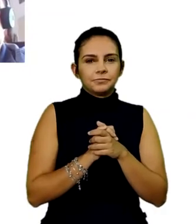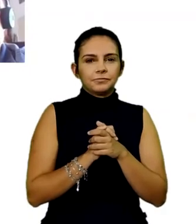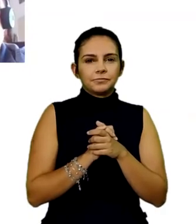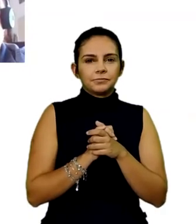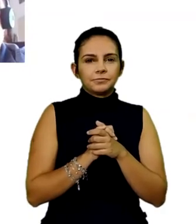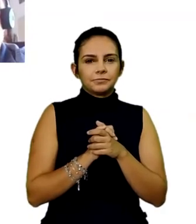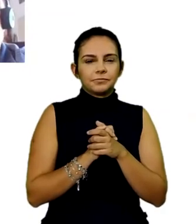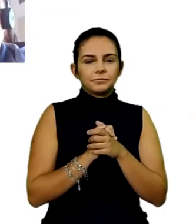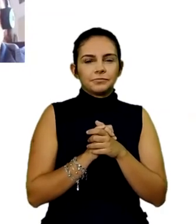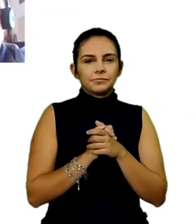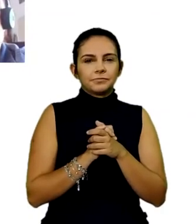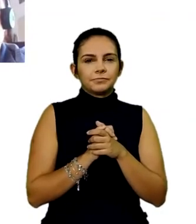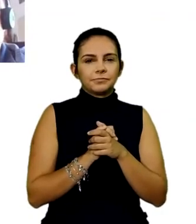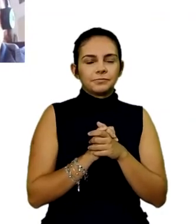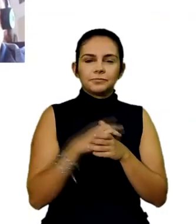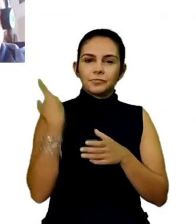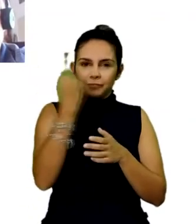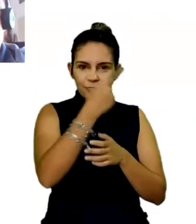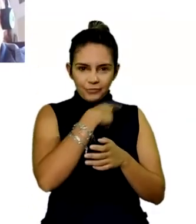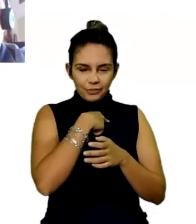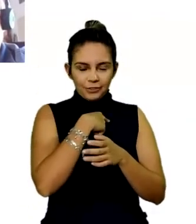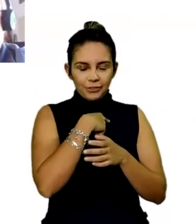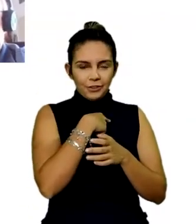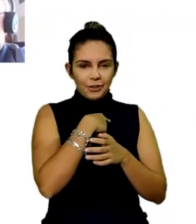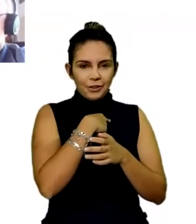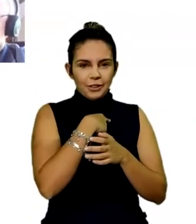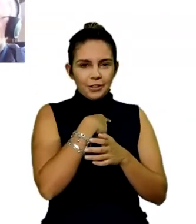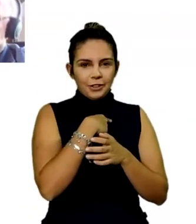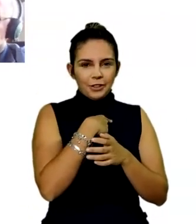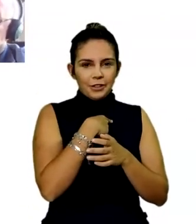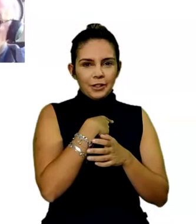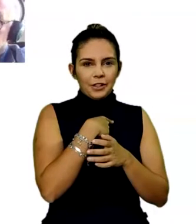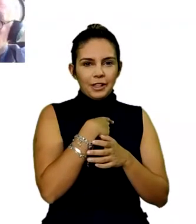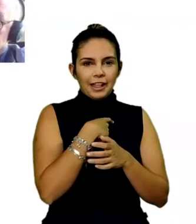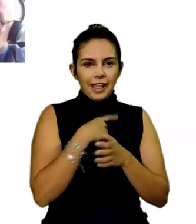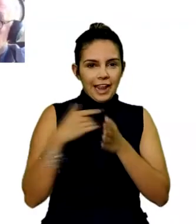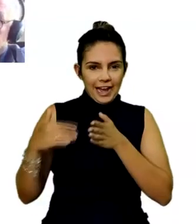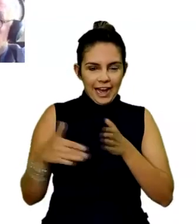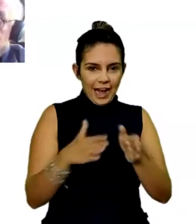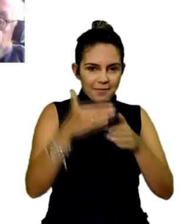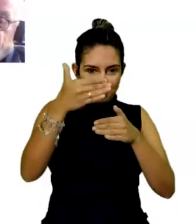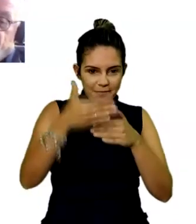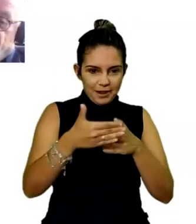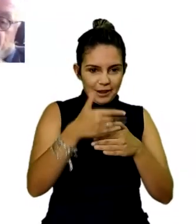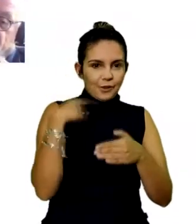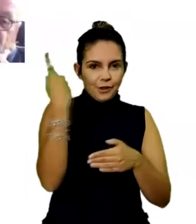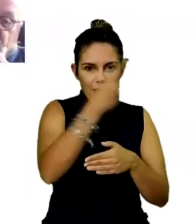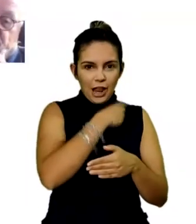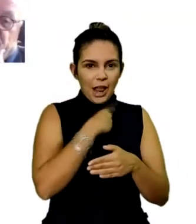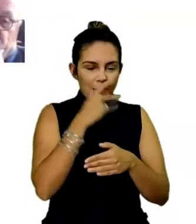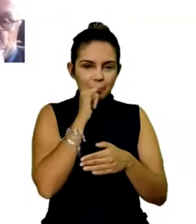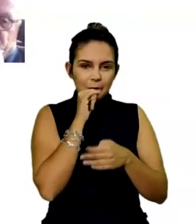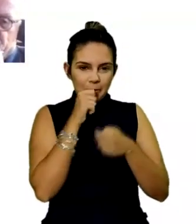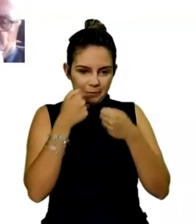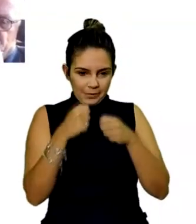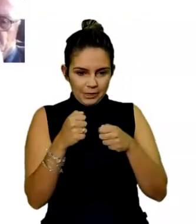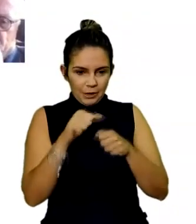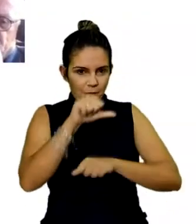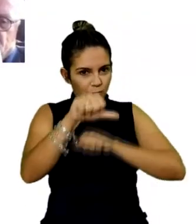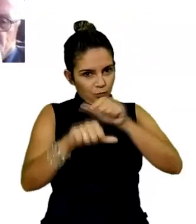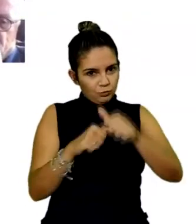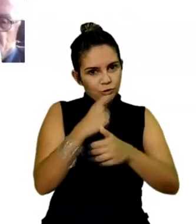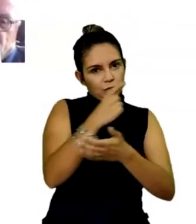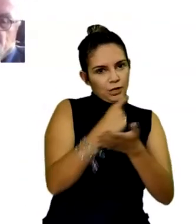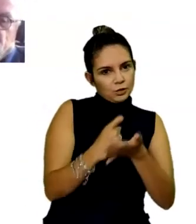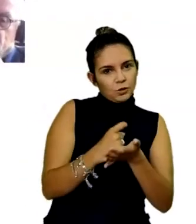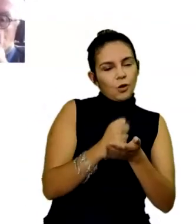a gente acaba no meio do caminho, se a gente sente que precisa, há uma mudança no texto